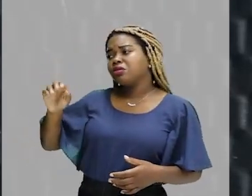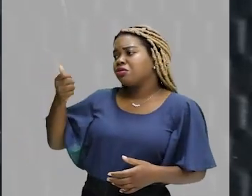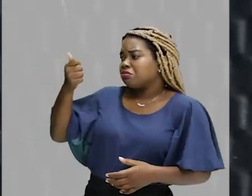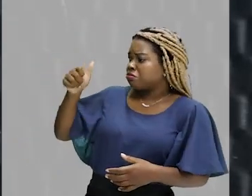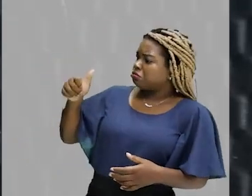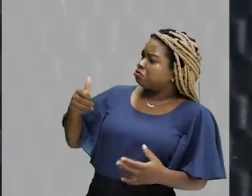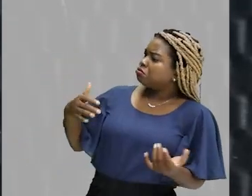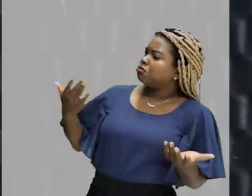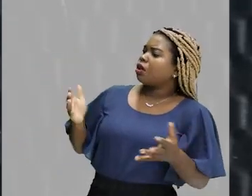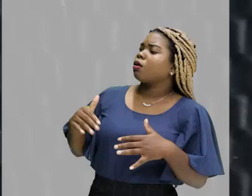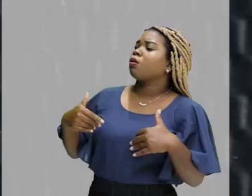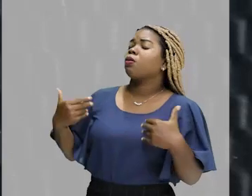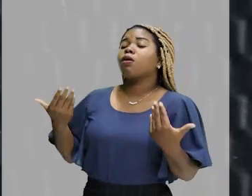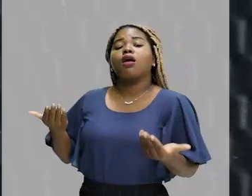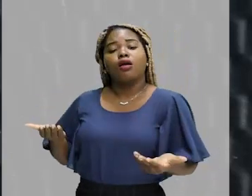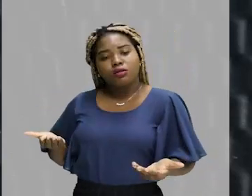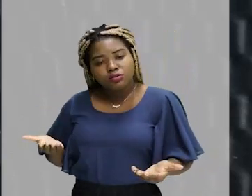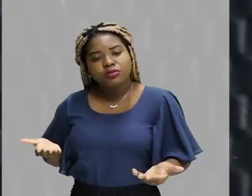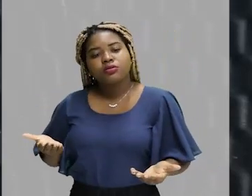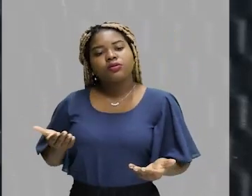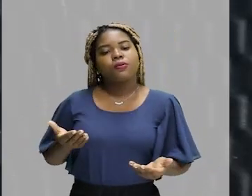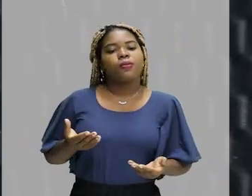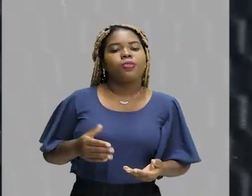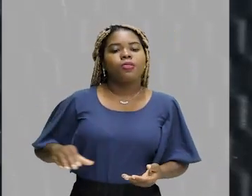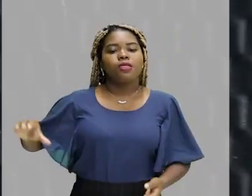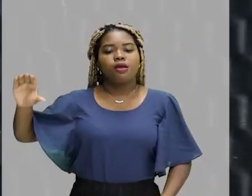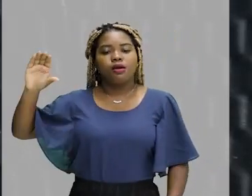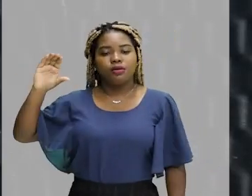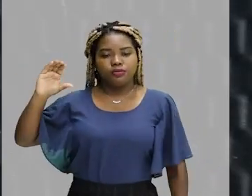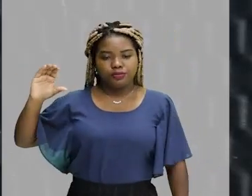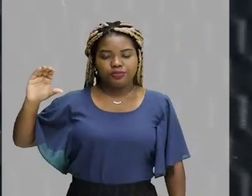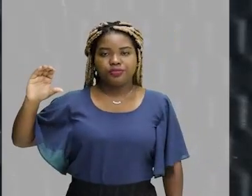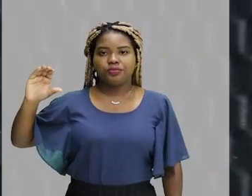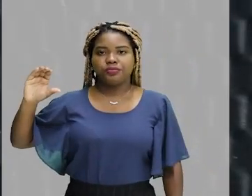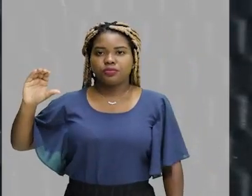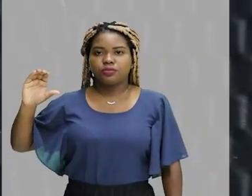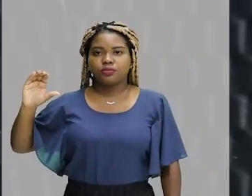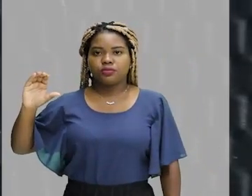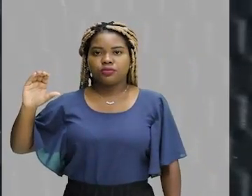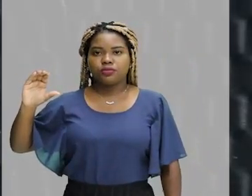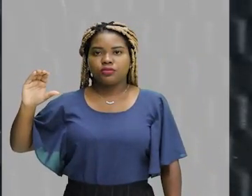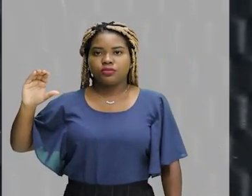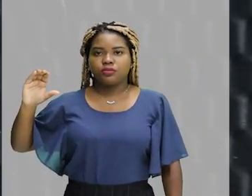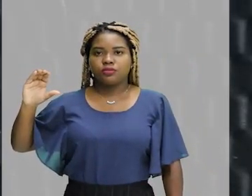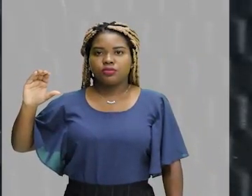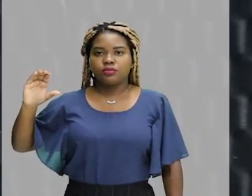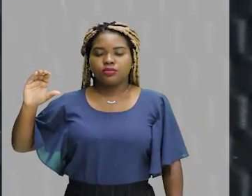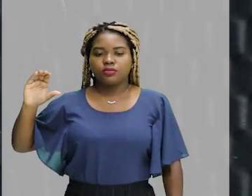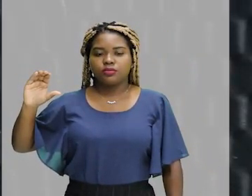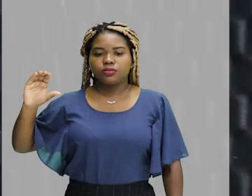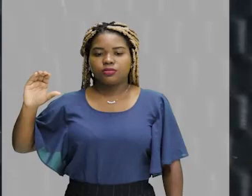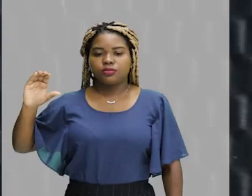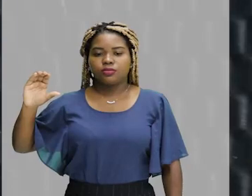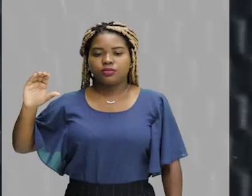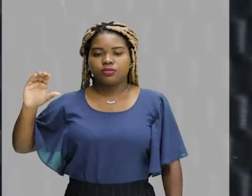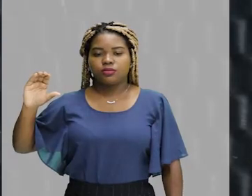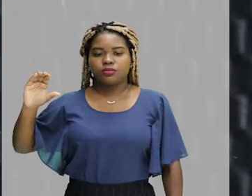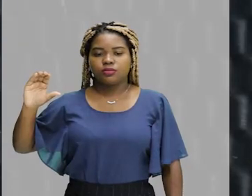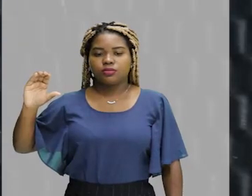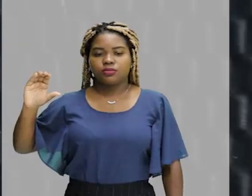senso, nós vamos ficar com o aumento da interatividade digital, que está aqui na letra C. estes nossos novos